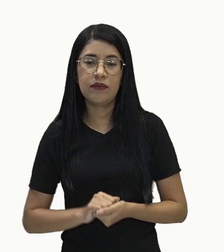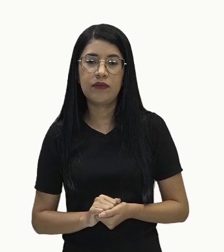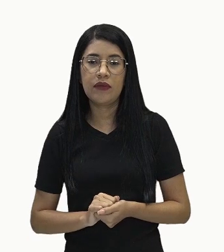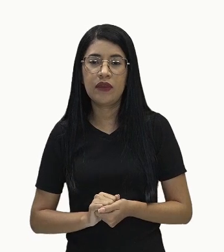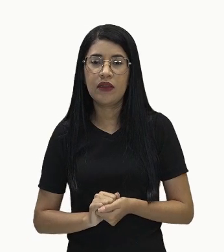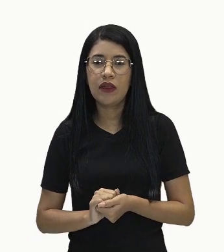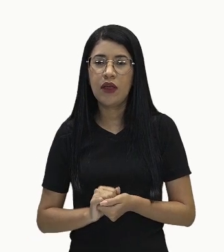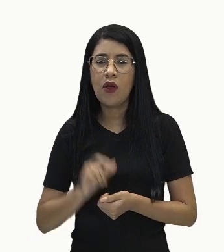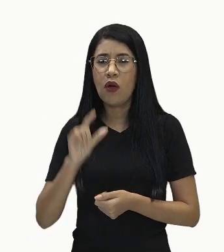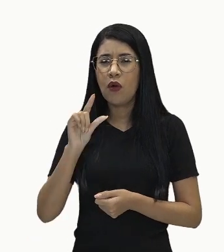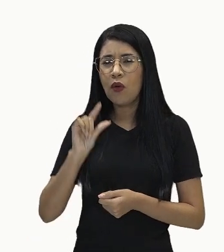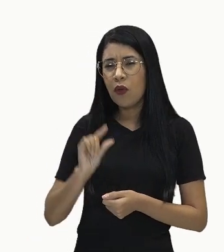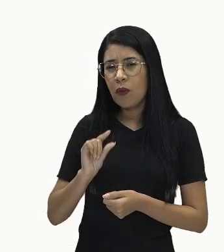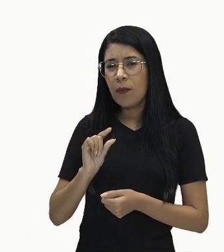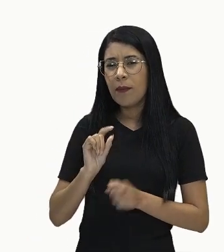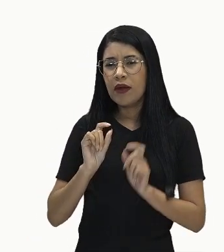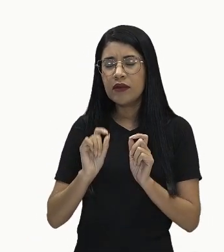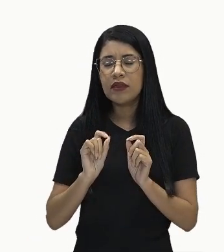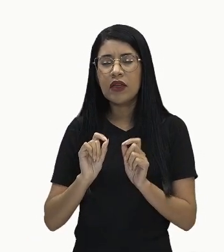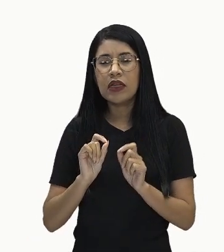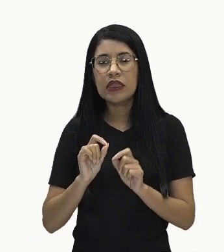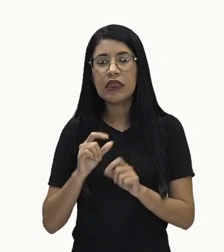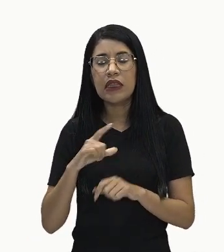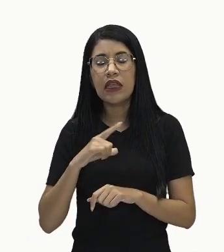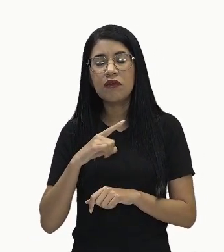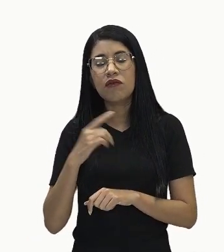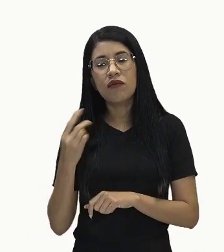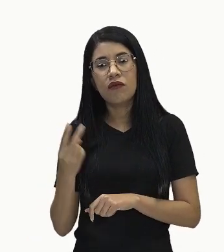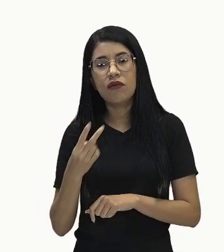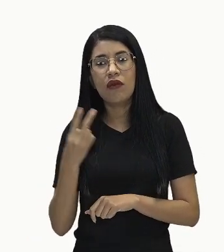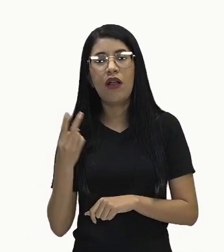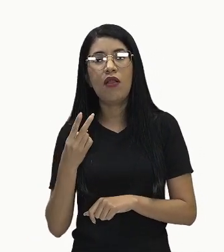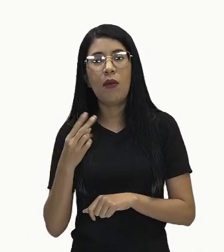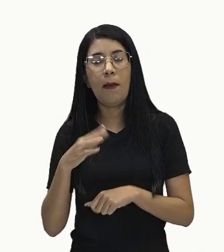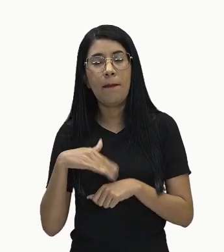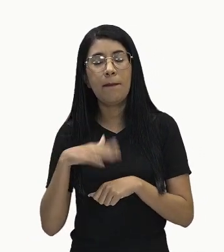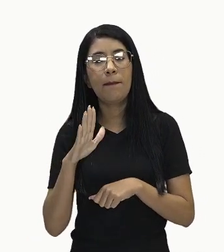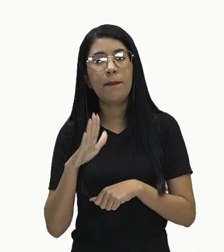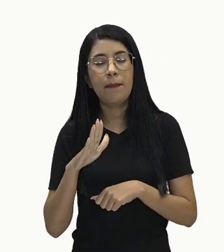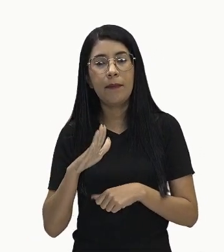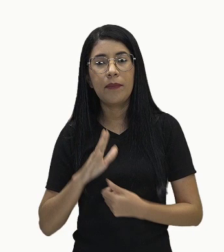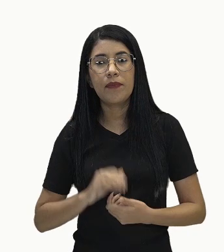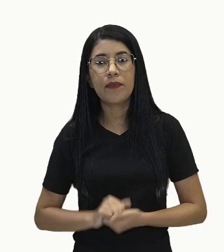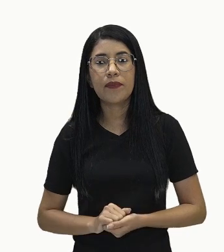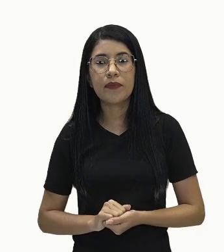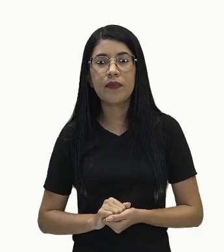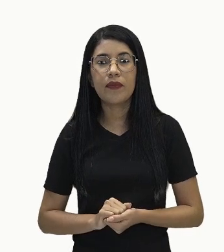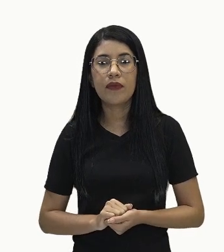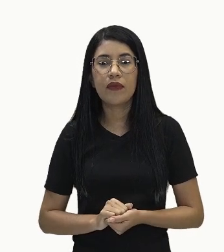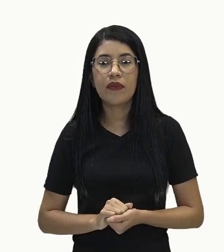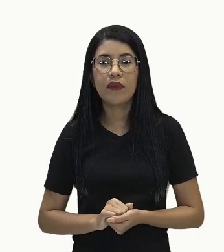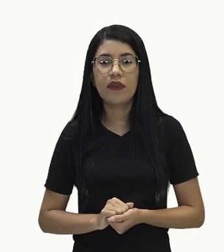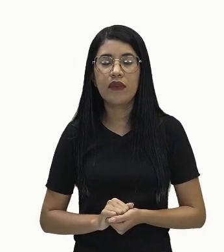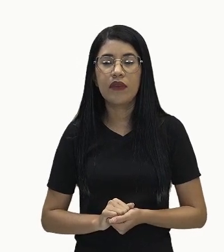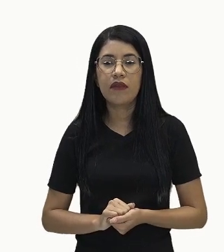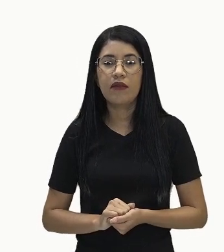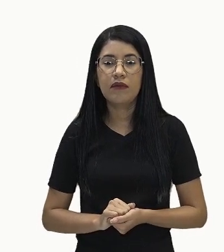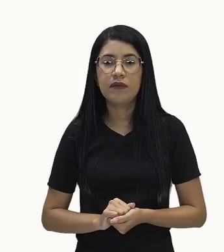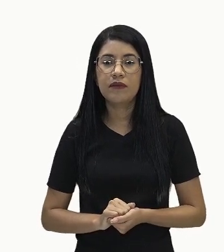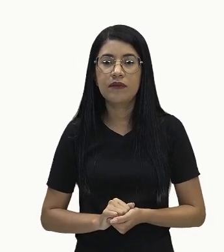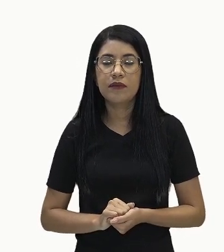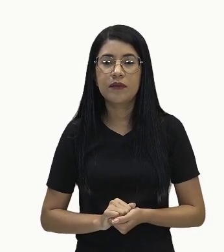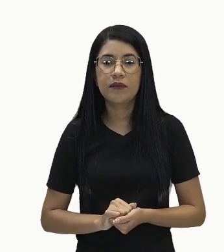o menor valor é esse daqui. E ele tem, o mais regular, tem que lutar com o menos regular. Quem é o menos regular? É aquele